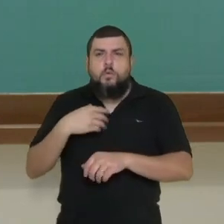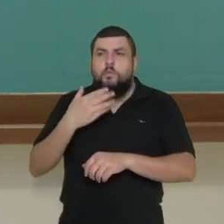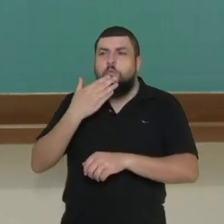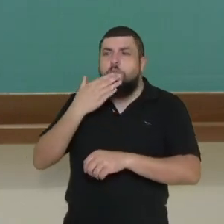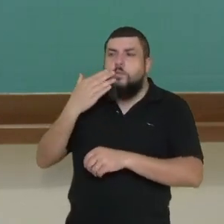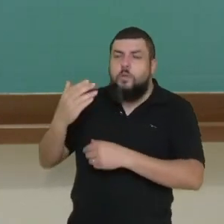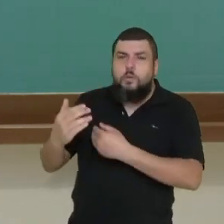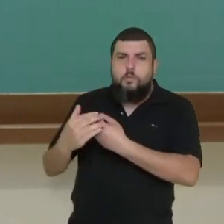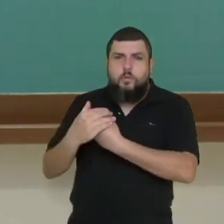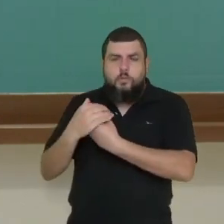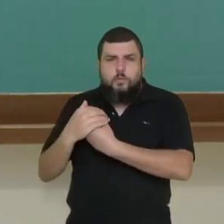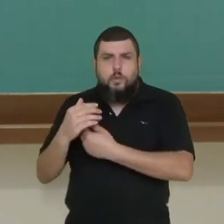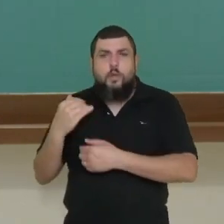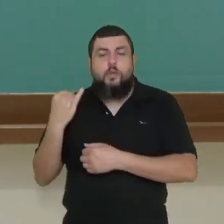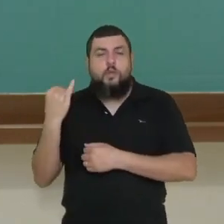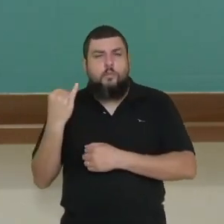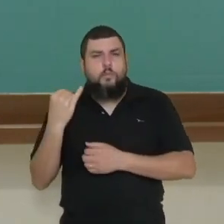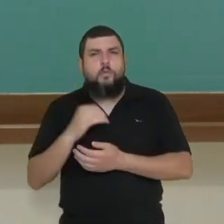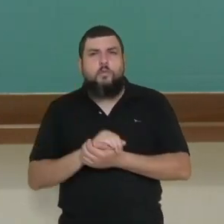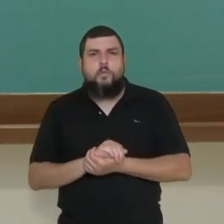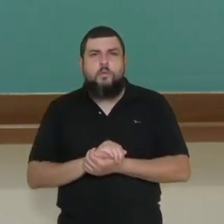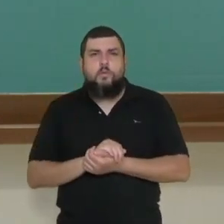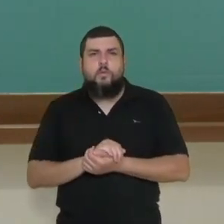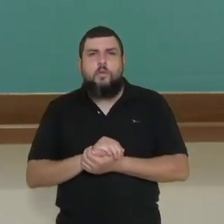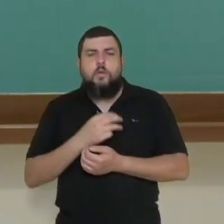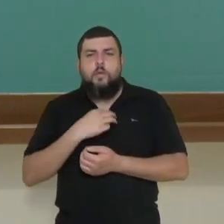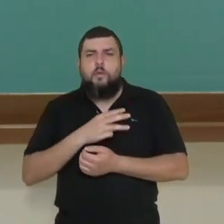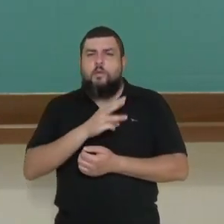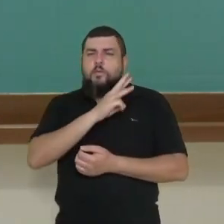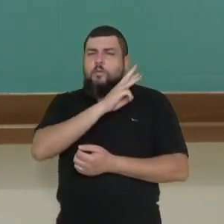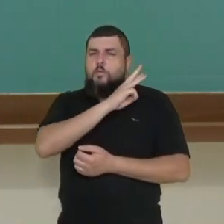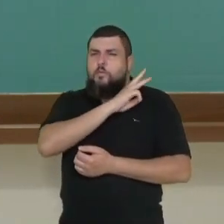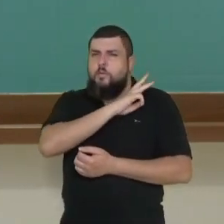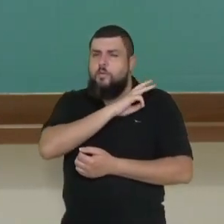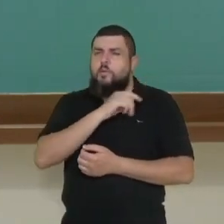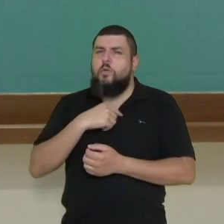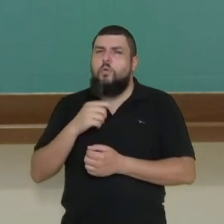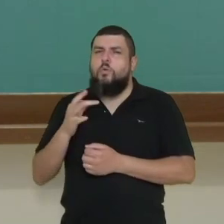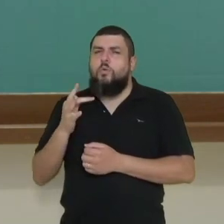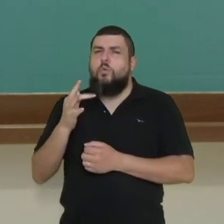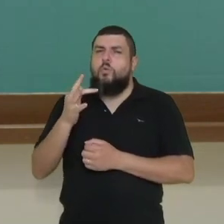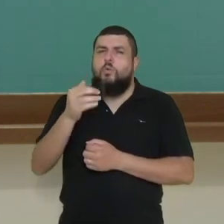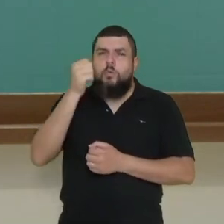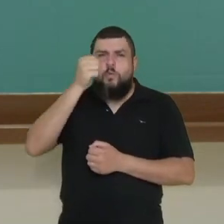isso. Isso é importante. Terceira série, isso aí vai cair bastante no vestibular